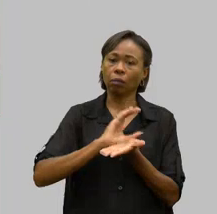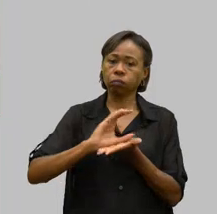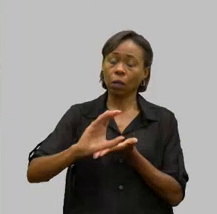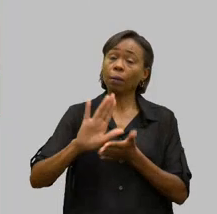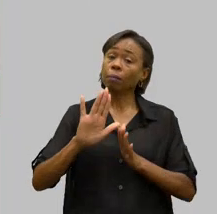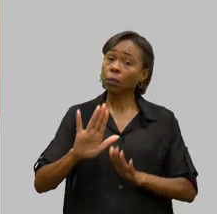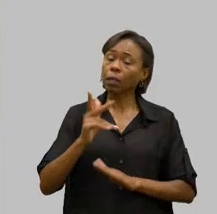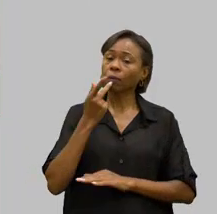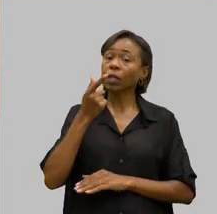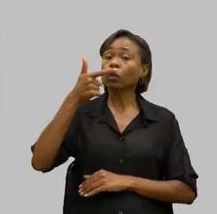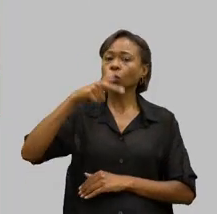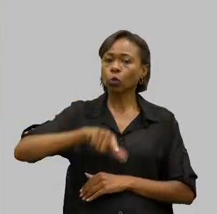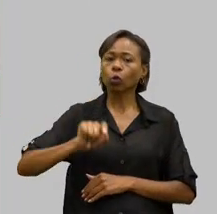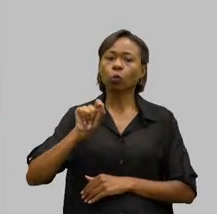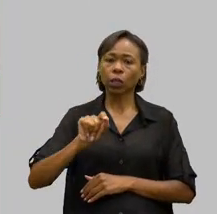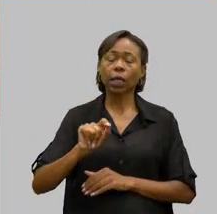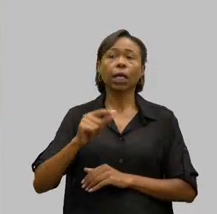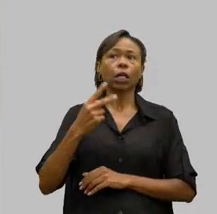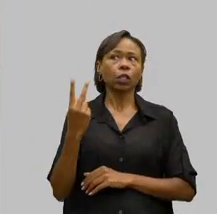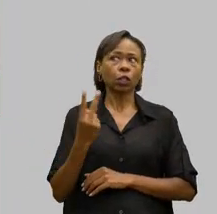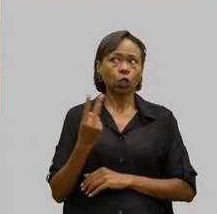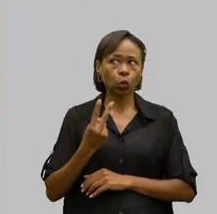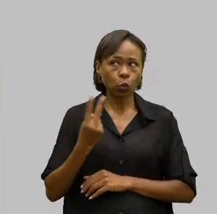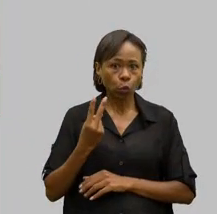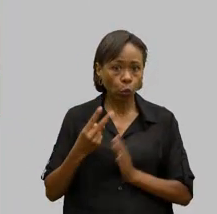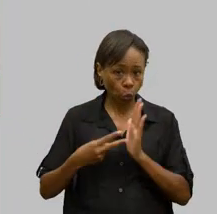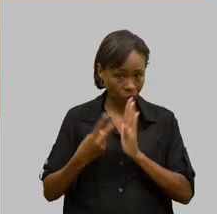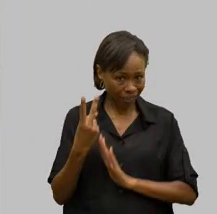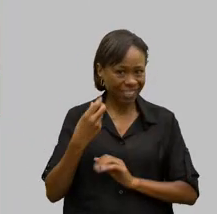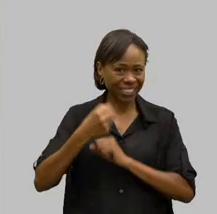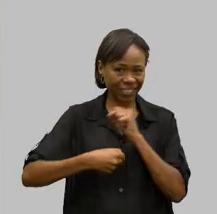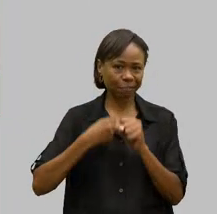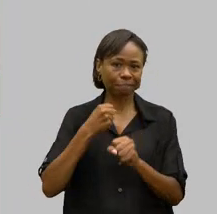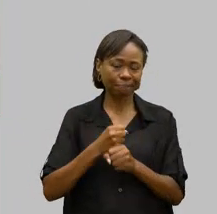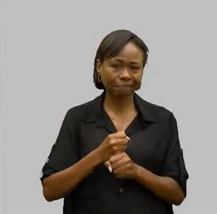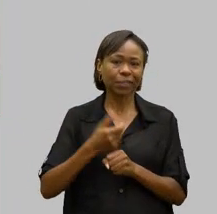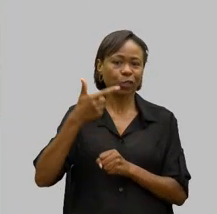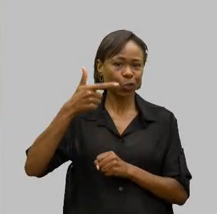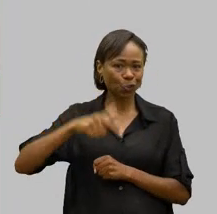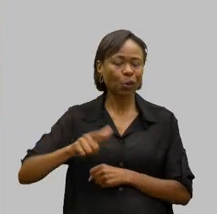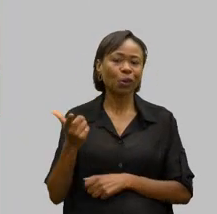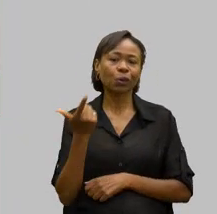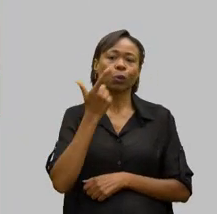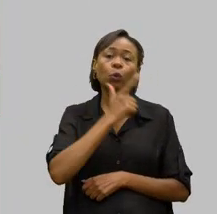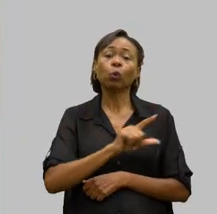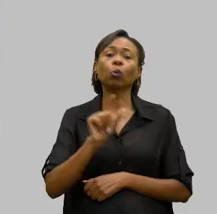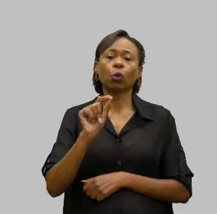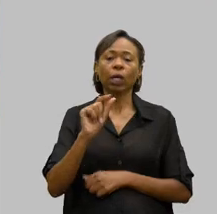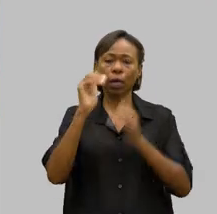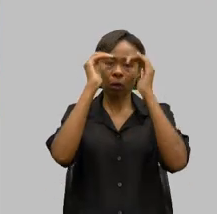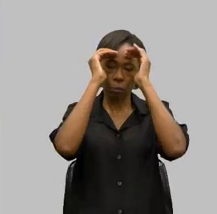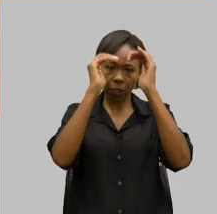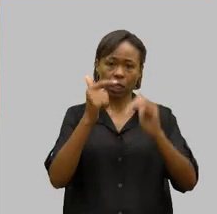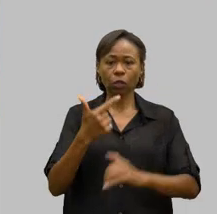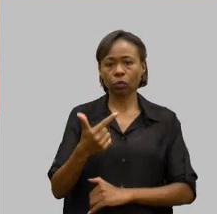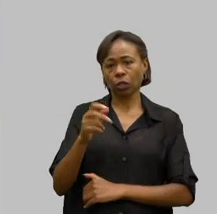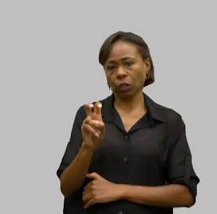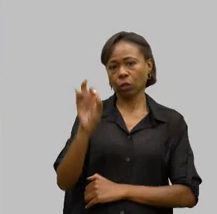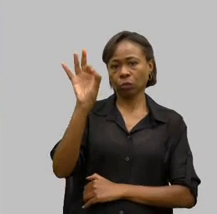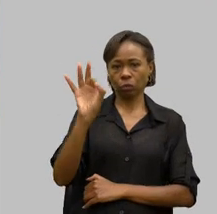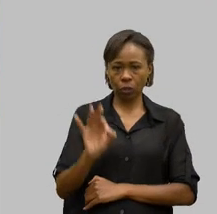que, pelo segundo ano consecutivo, a gente consegue cumprir o índice de 25%